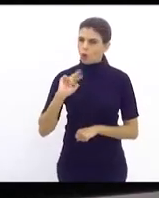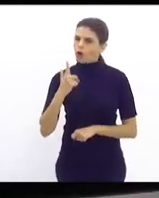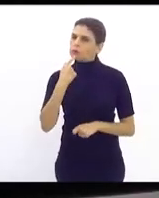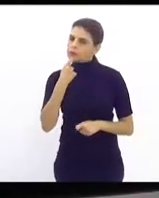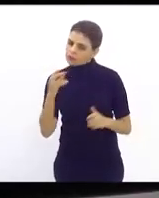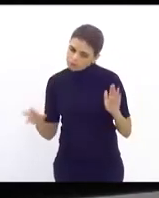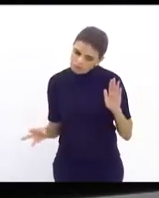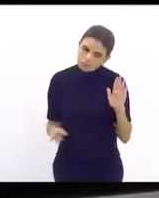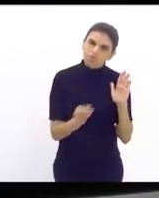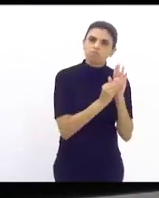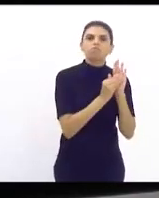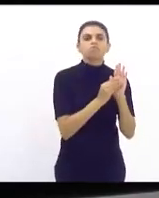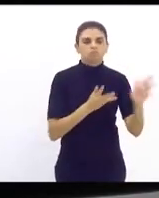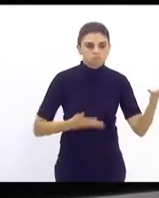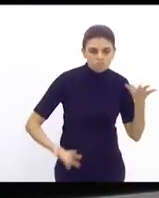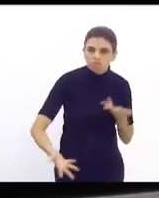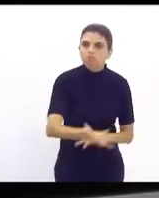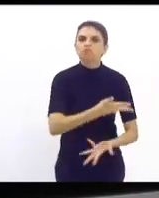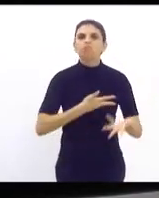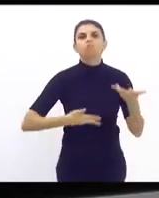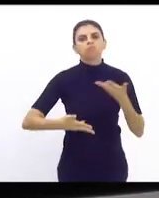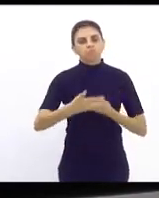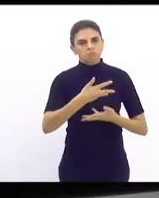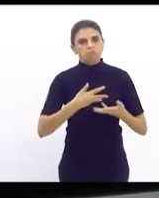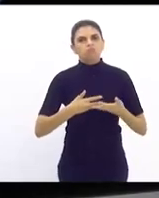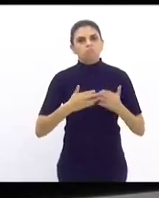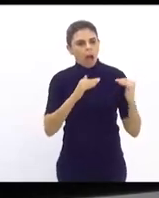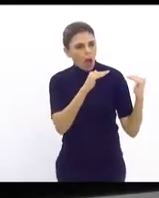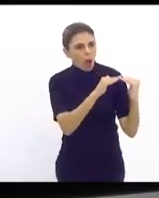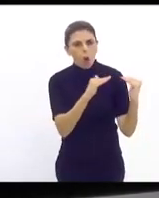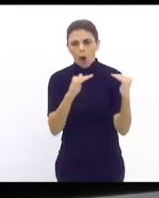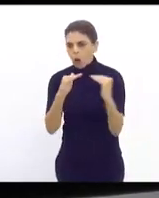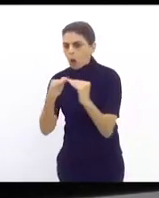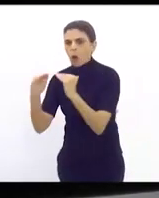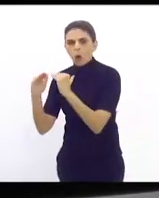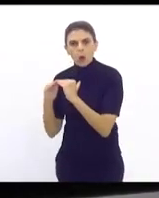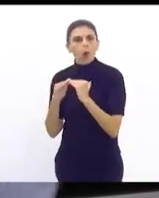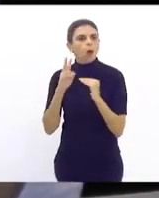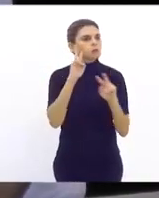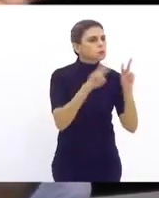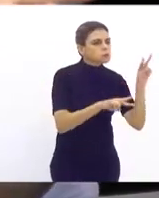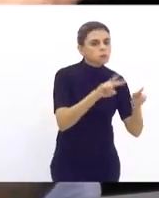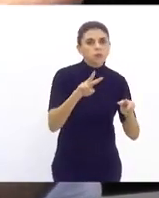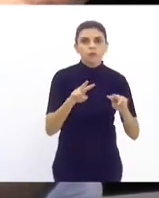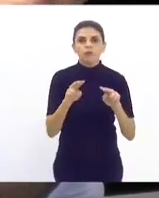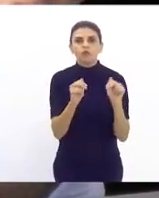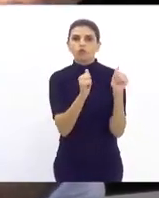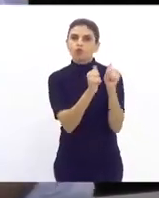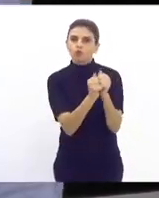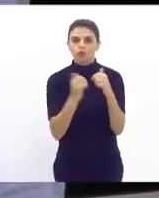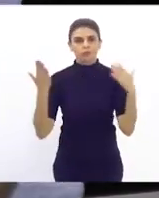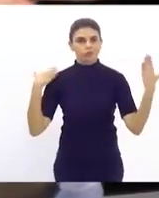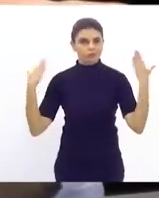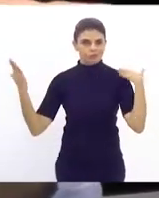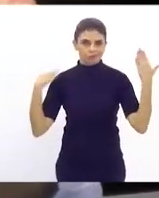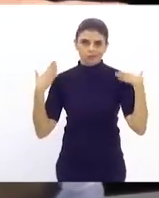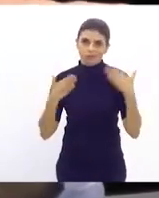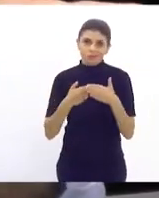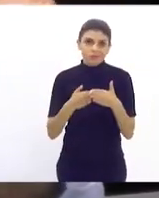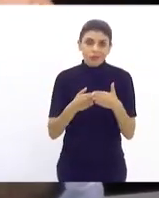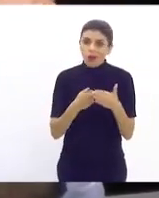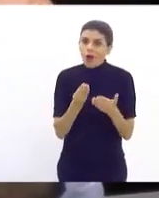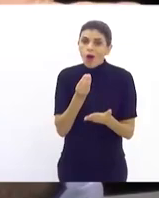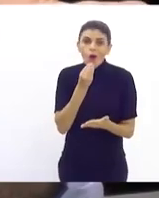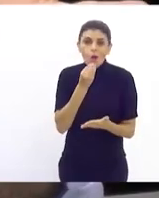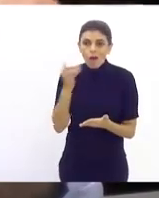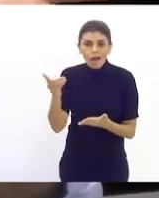constar em conjunto, ou de comum acordo, ouvindo a capitania dos portos. E, obviamente, que eles não vão se opor,